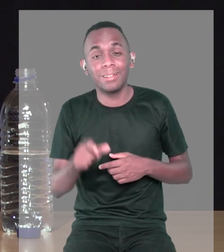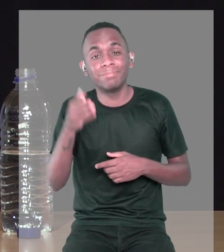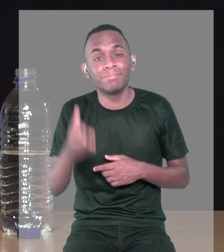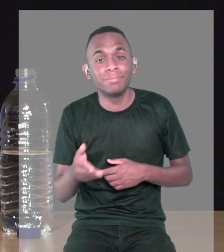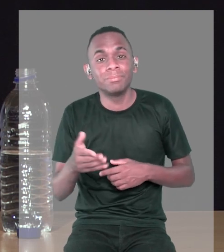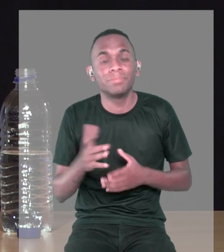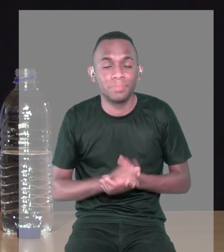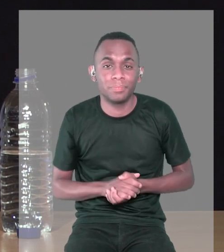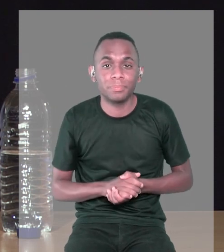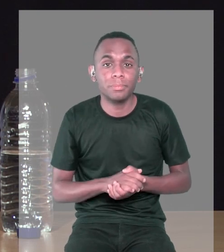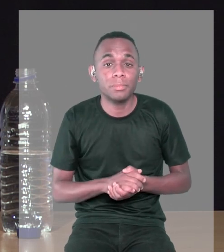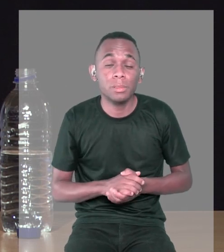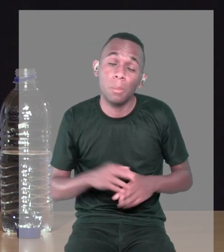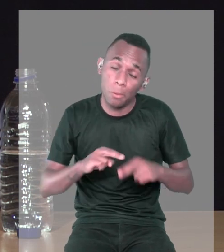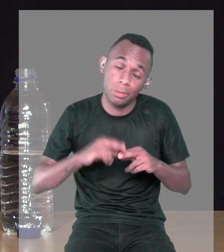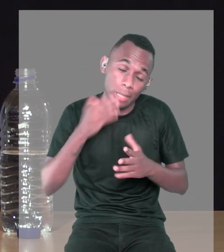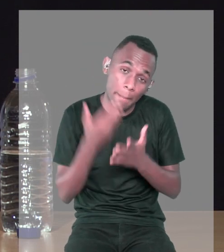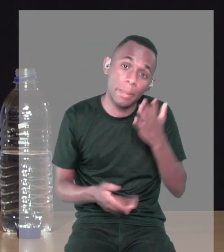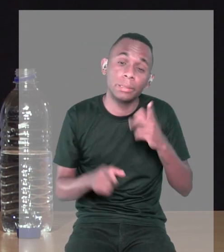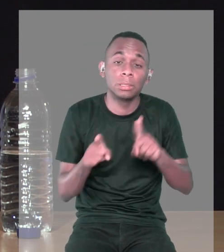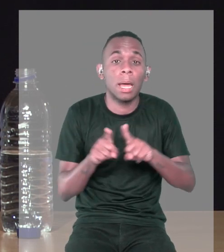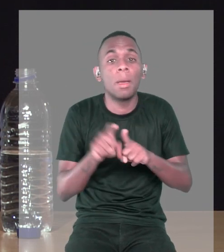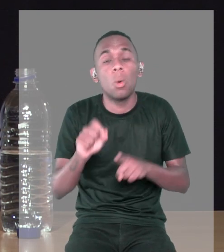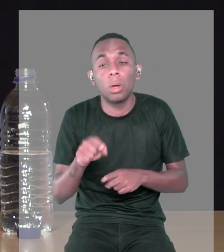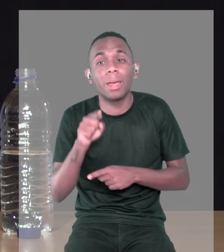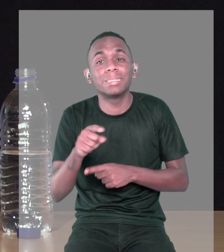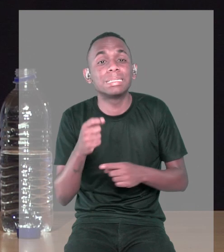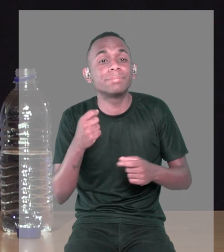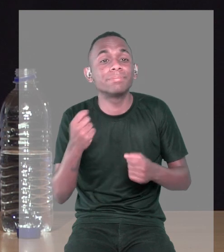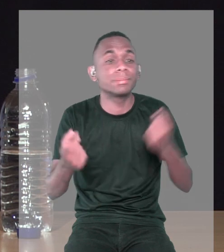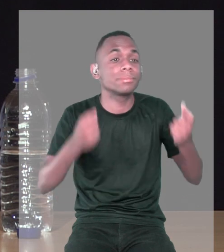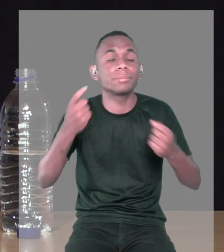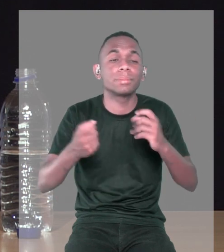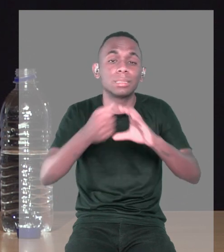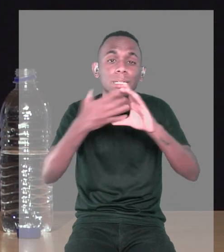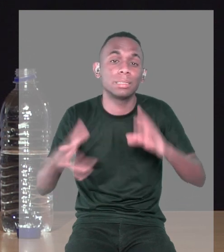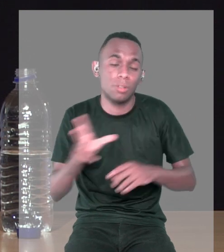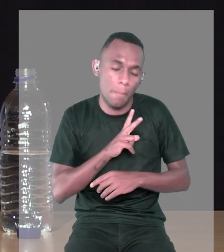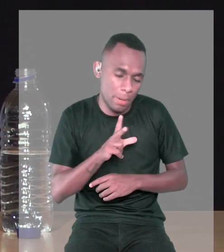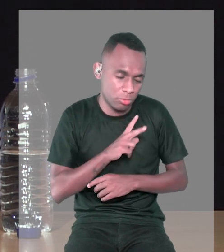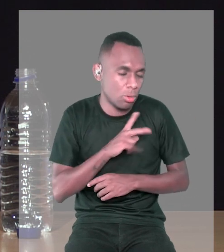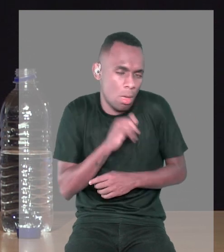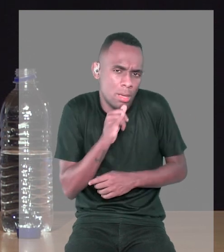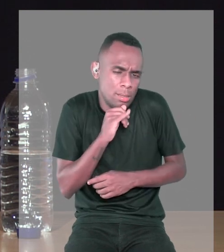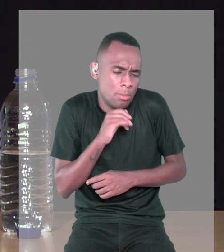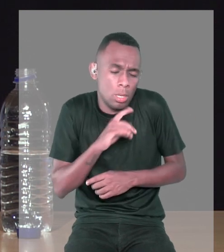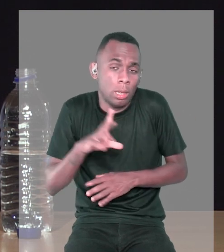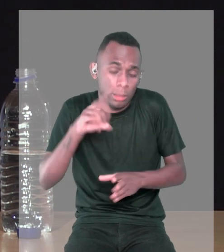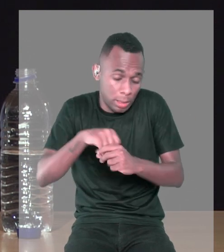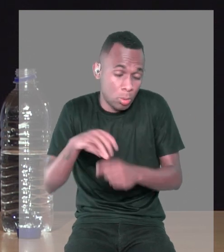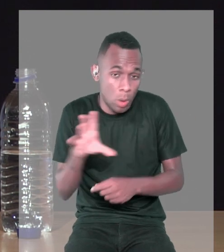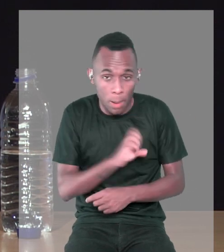indivíduo específico ali. O que se perde, por isso, é justamente aquela individualização que acontece,